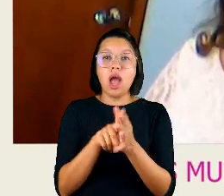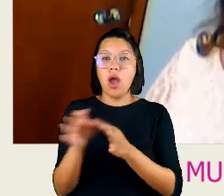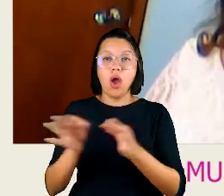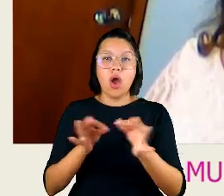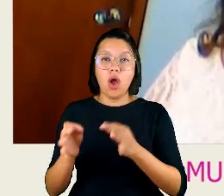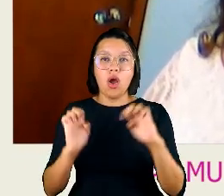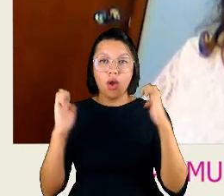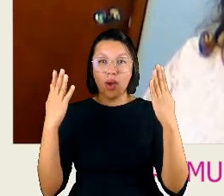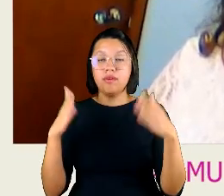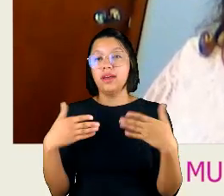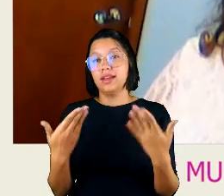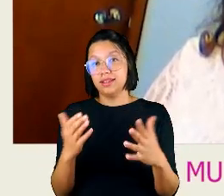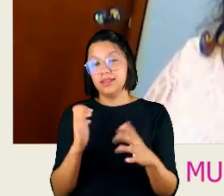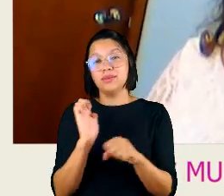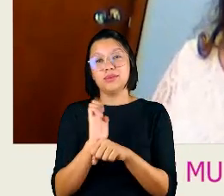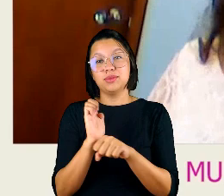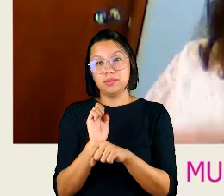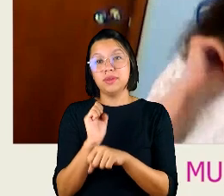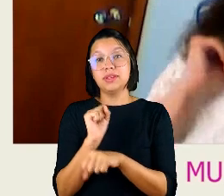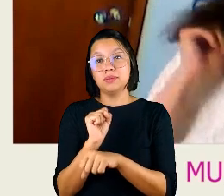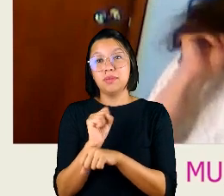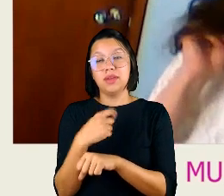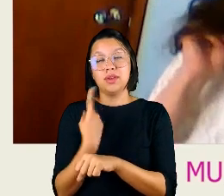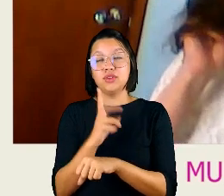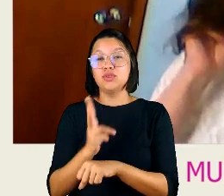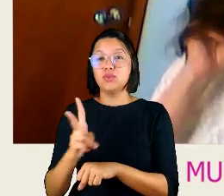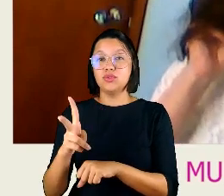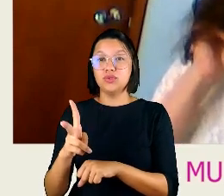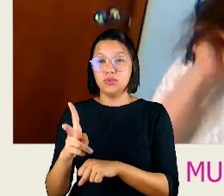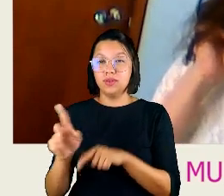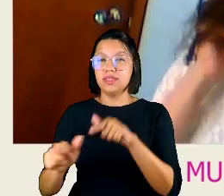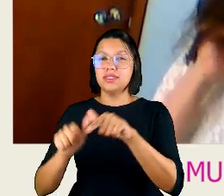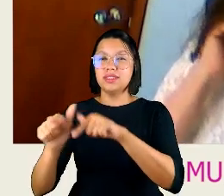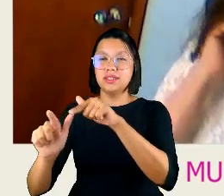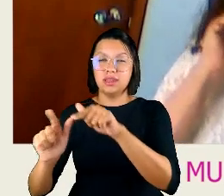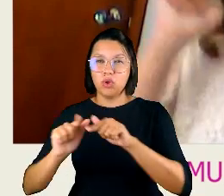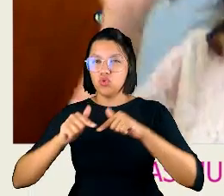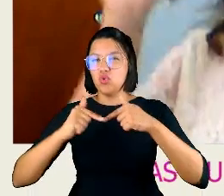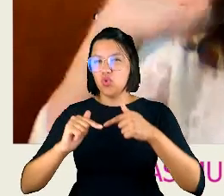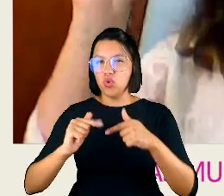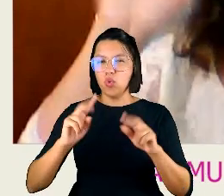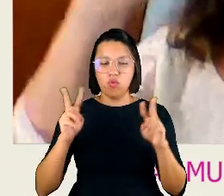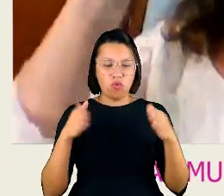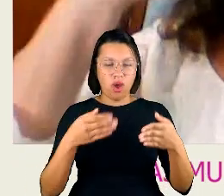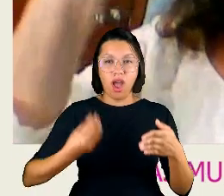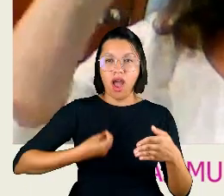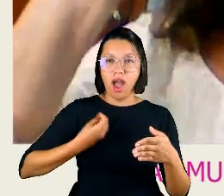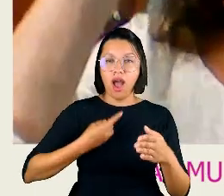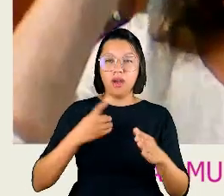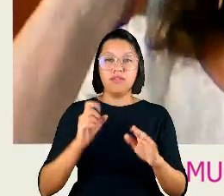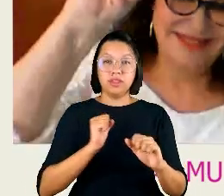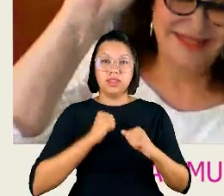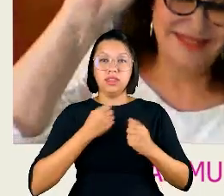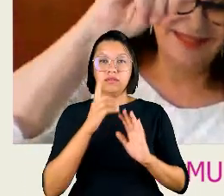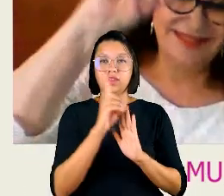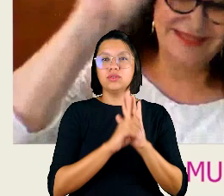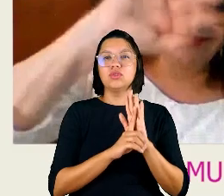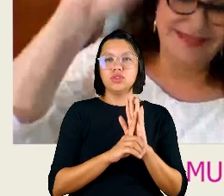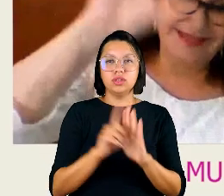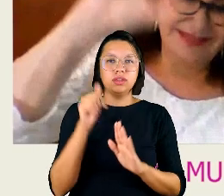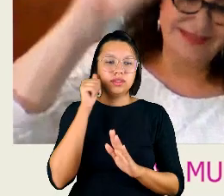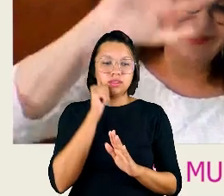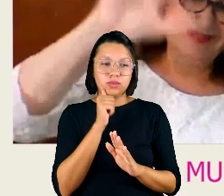que a gente continue nessa jornada de luta pela vida e em defesa dos direitos das mulheres. A doutora Inês está por aí, acho que ela